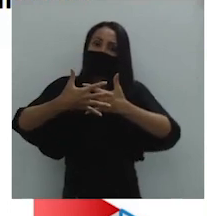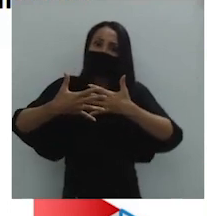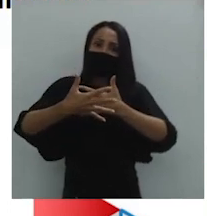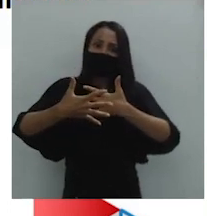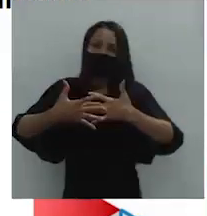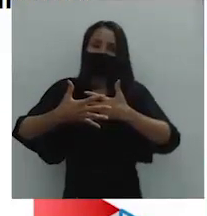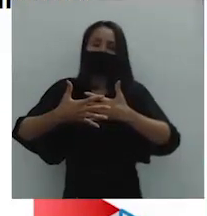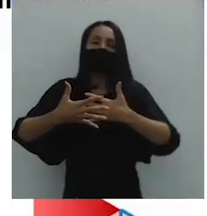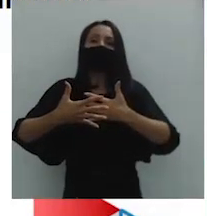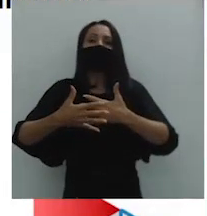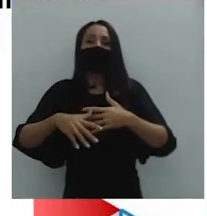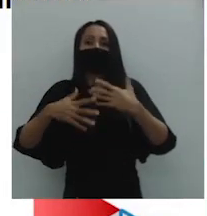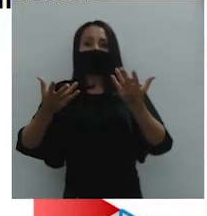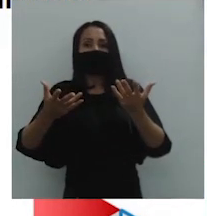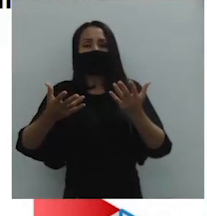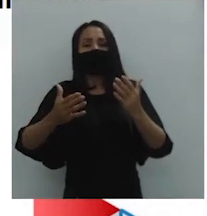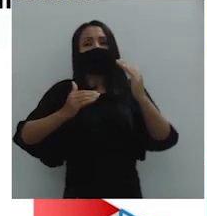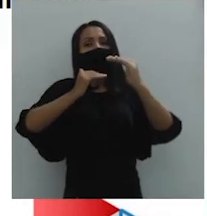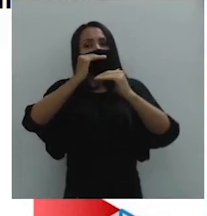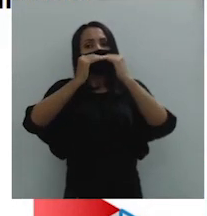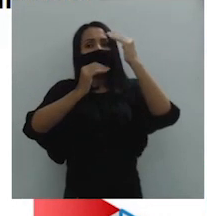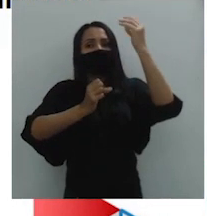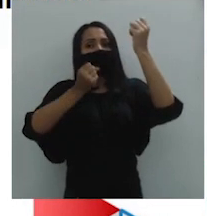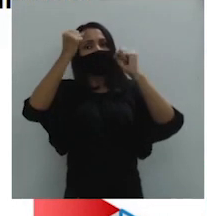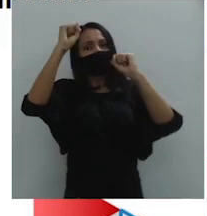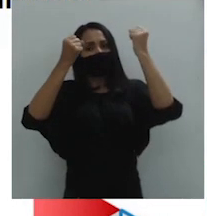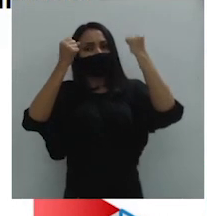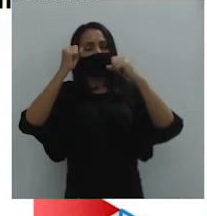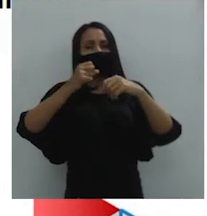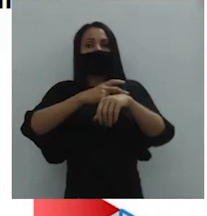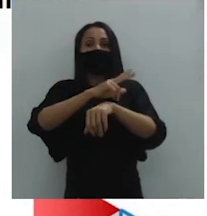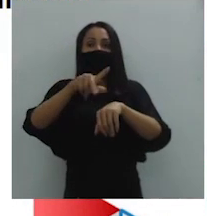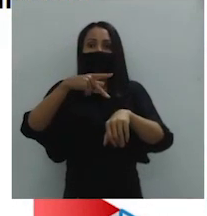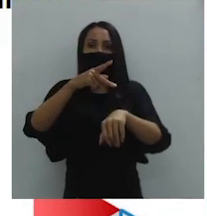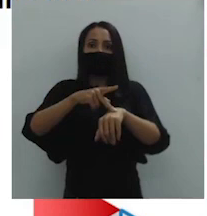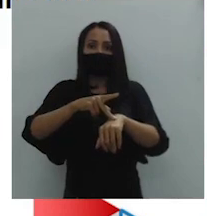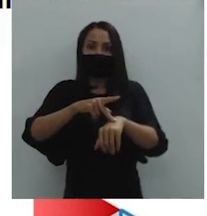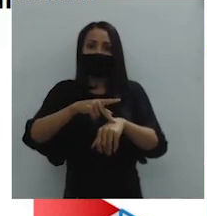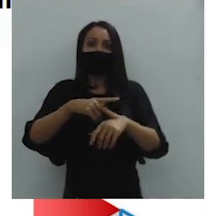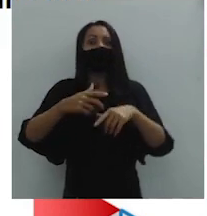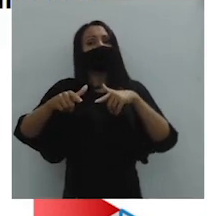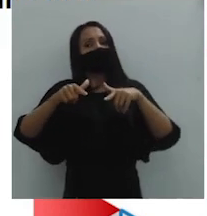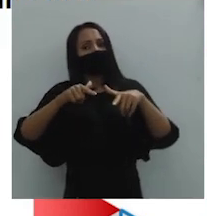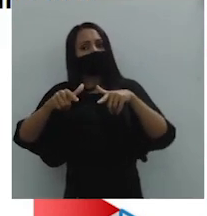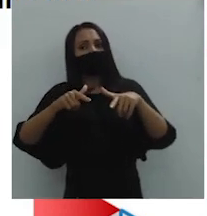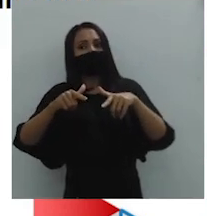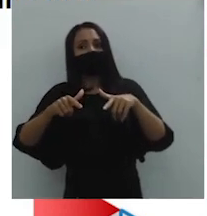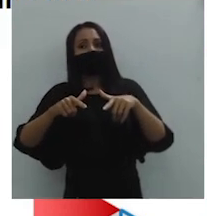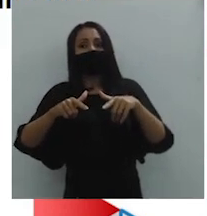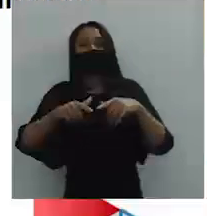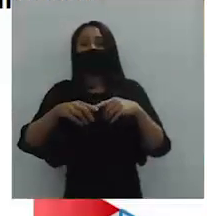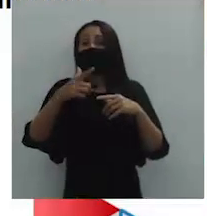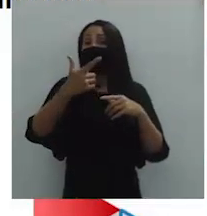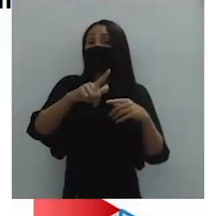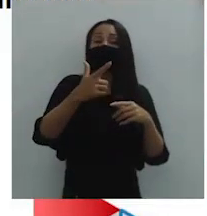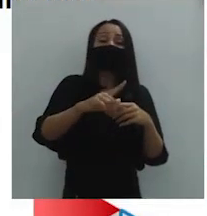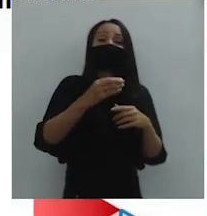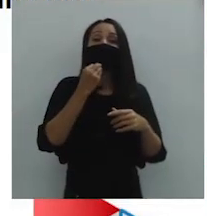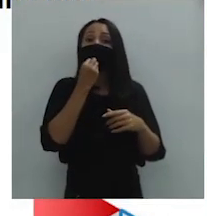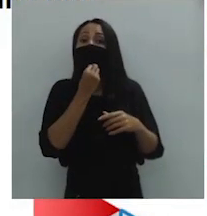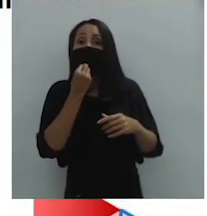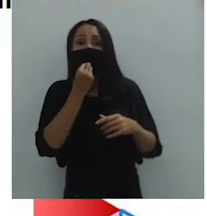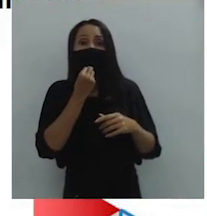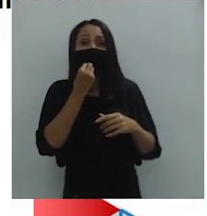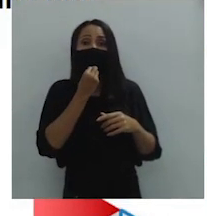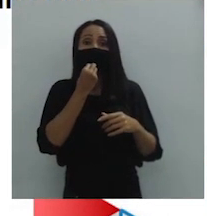industrial do país e com a grande oferta de emprego nas cidades do Sudeste, não havia oportunidade, vamos